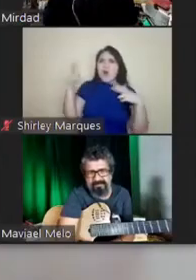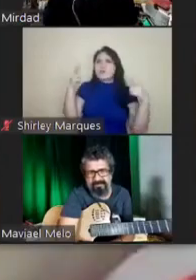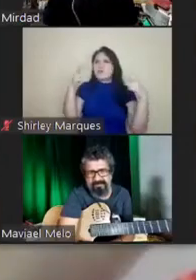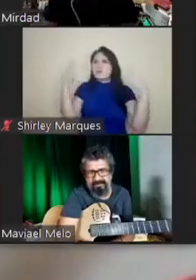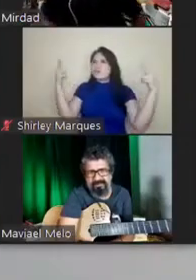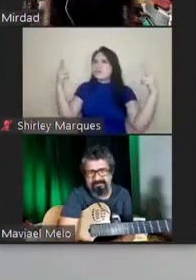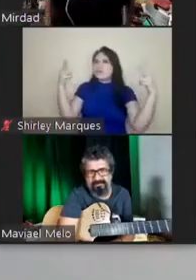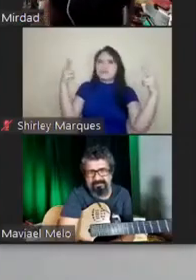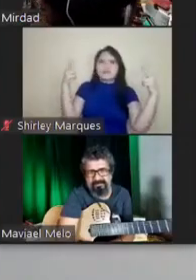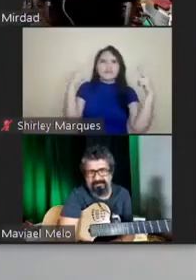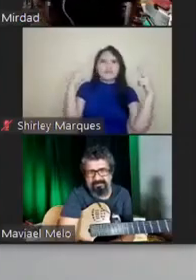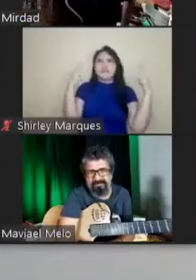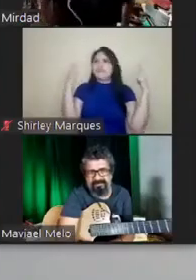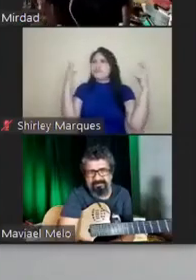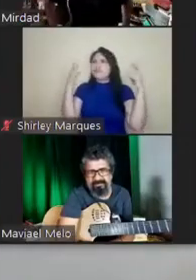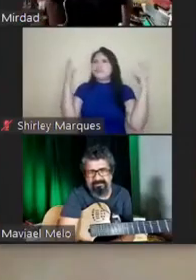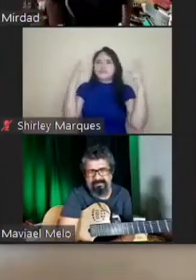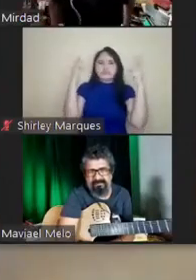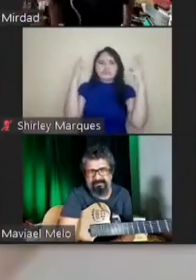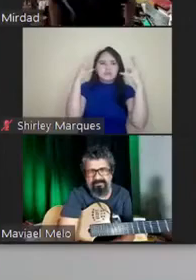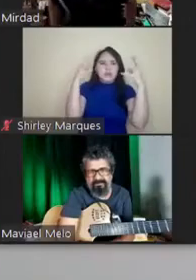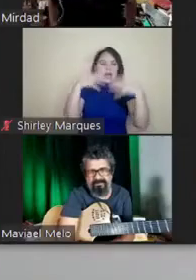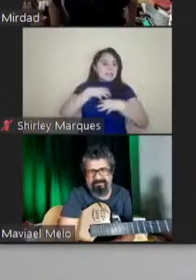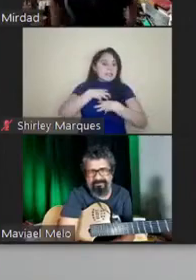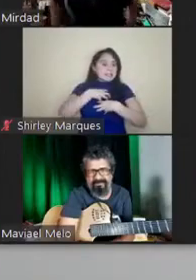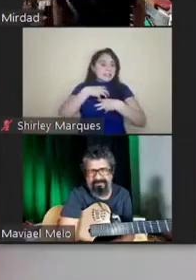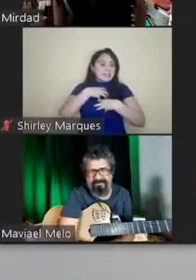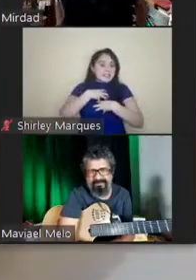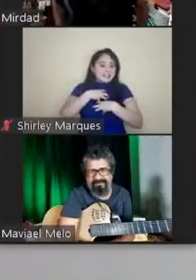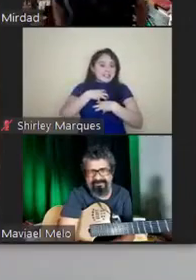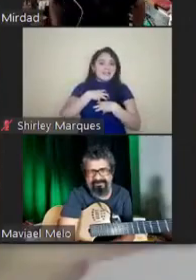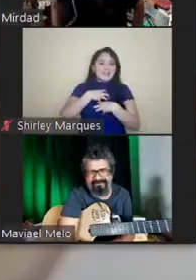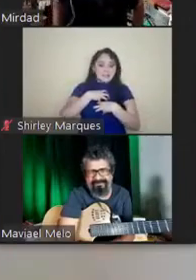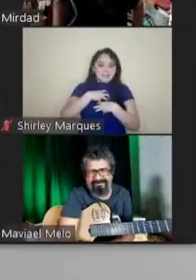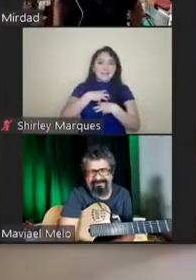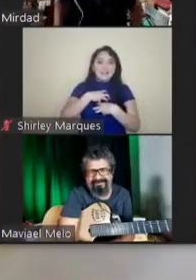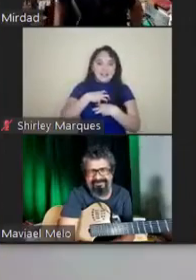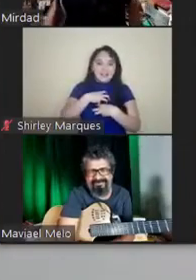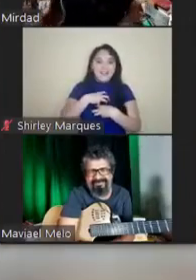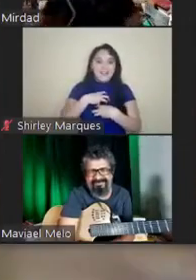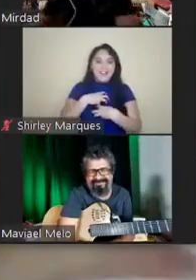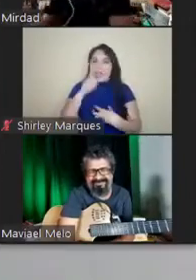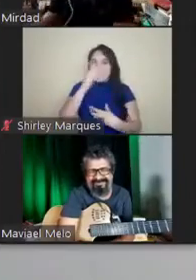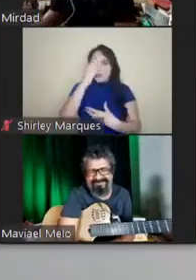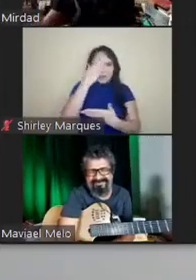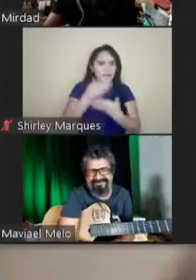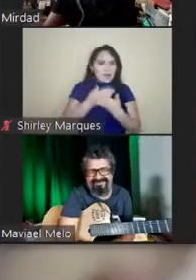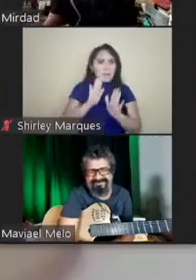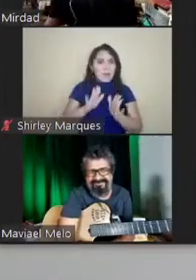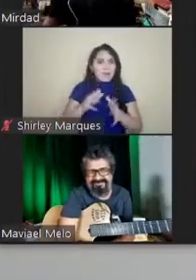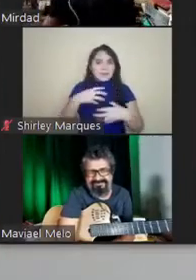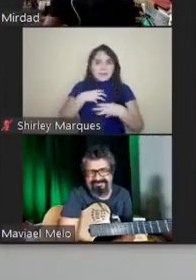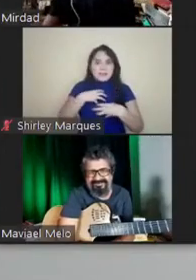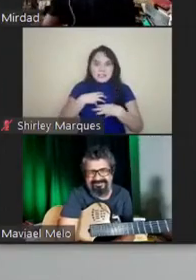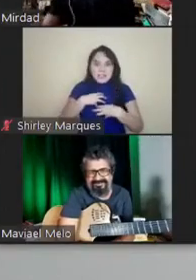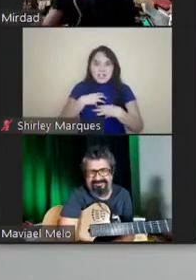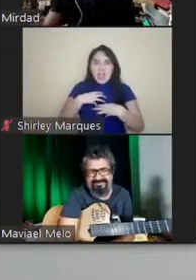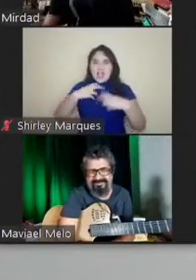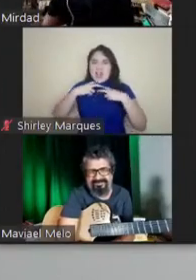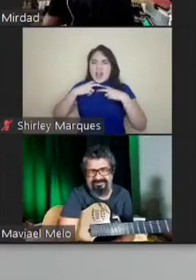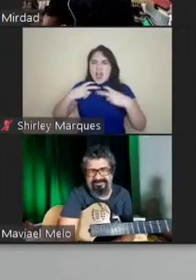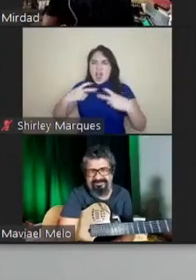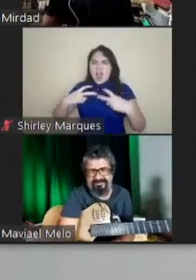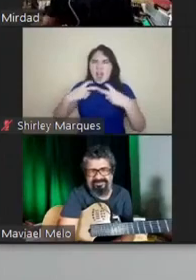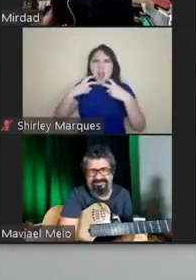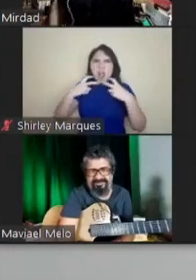gente? Mas que eu ouvi, foi muito forte. Ouvi mesmo. Foi muito forte, eu ouvi gemidos. Eu disse,